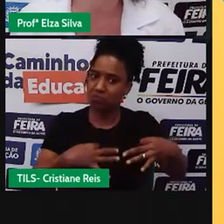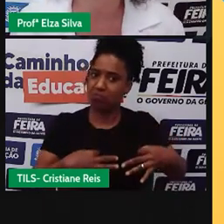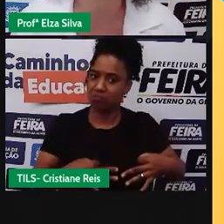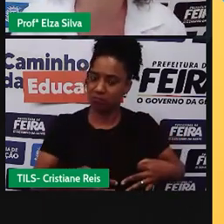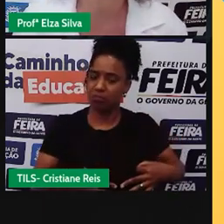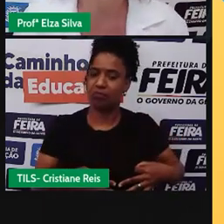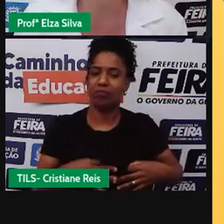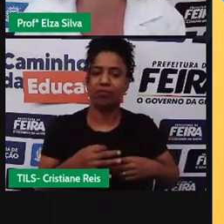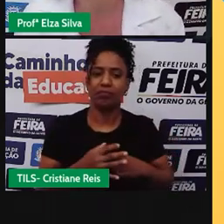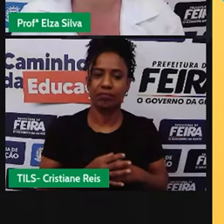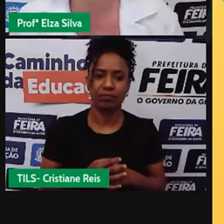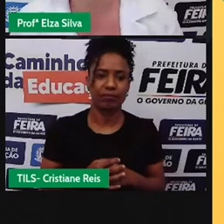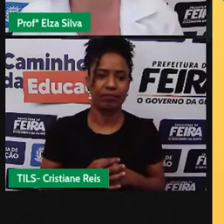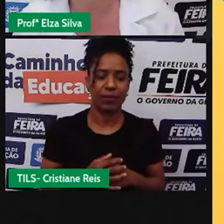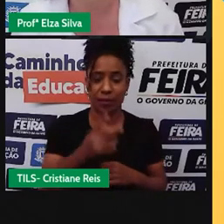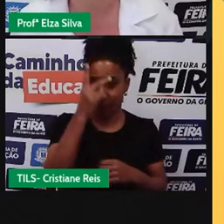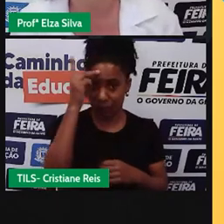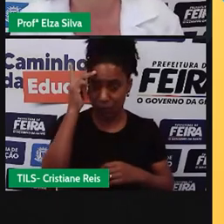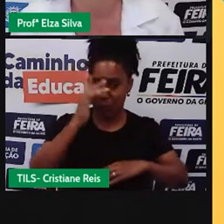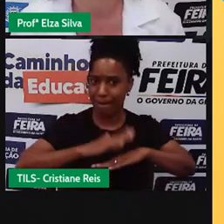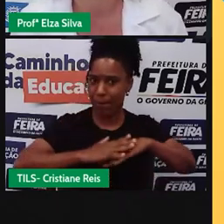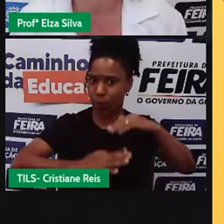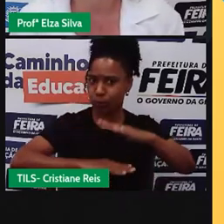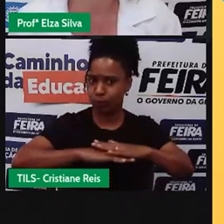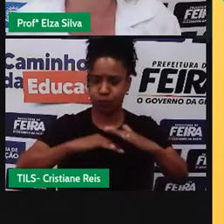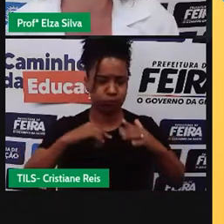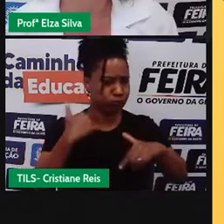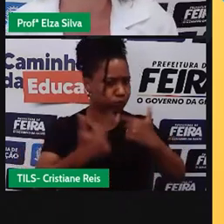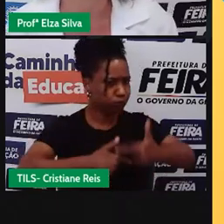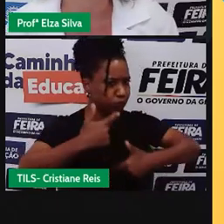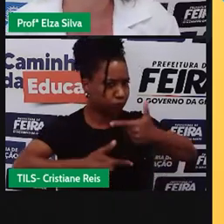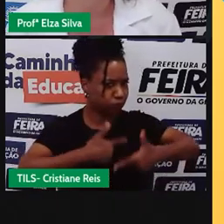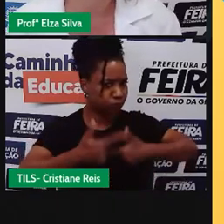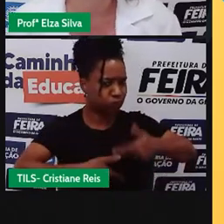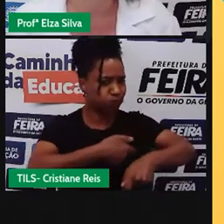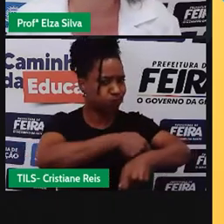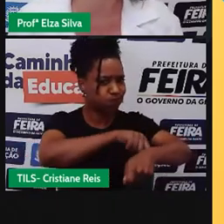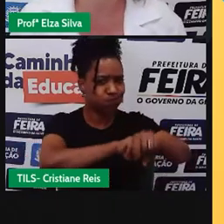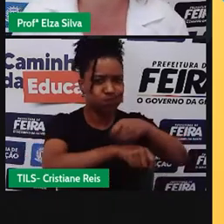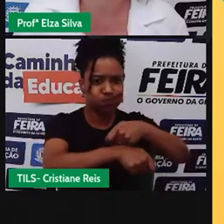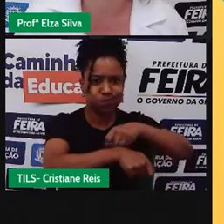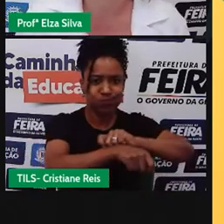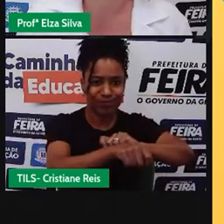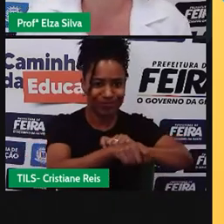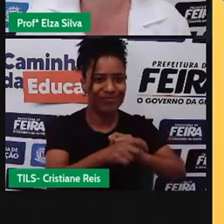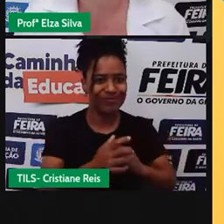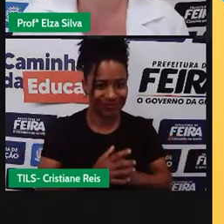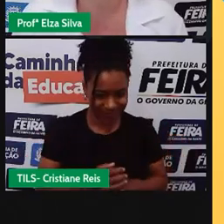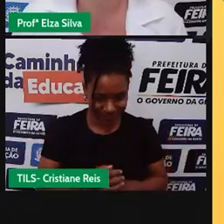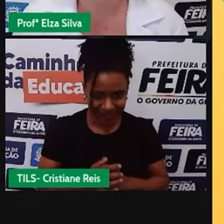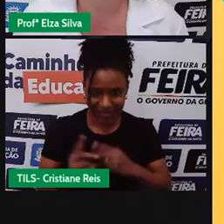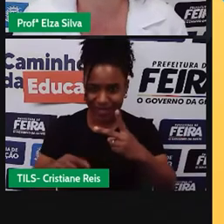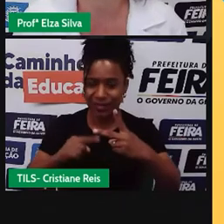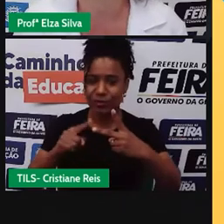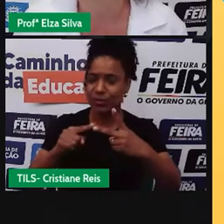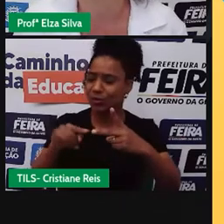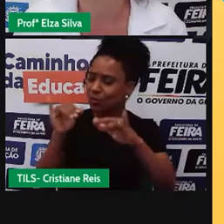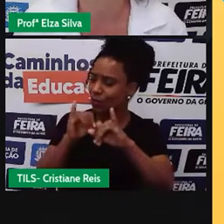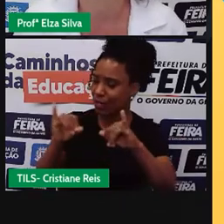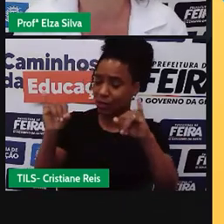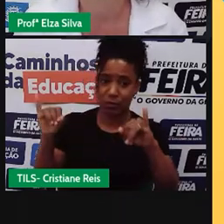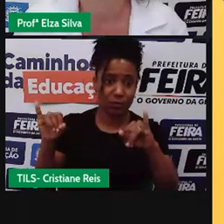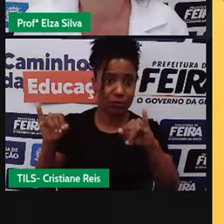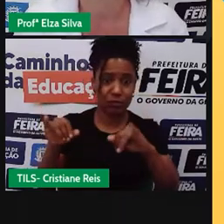hardworking person, uma pessoa trabalhadora. No segundo caso, must be able to work in a team